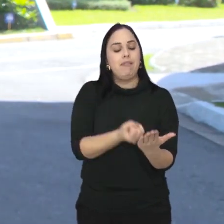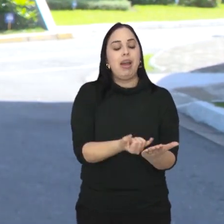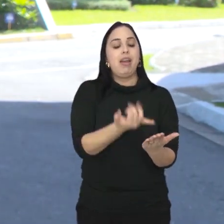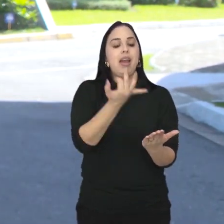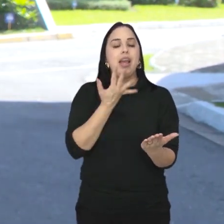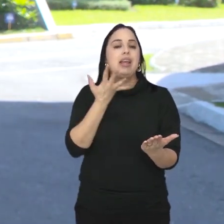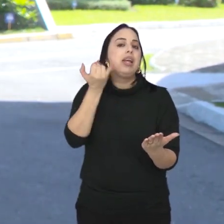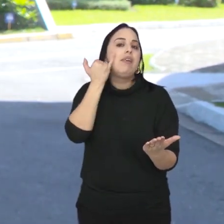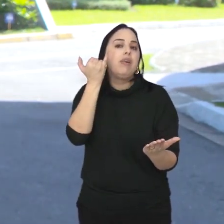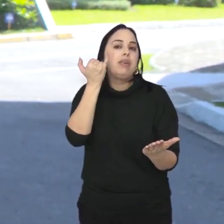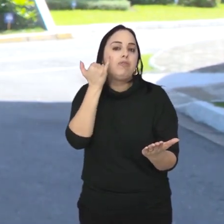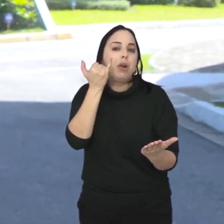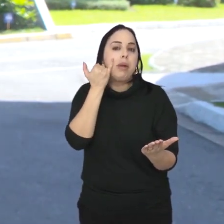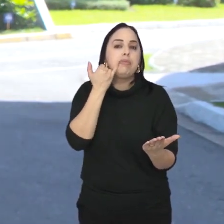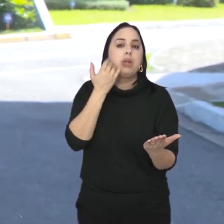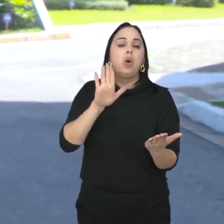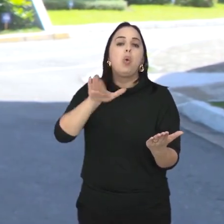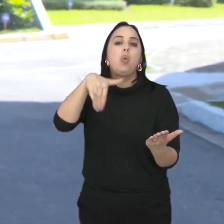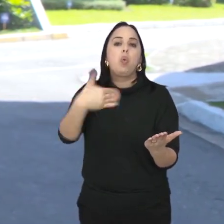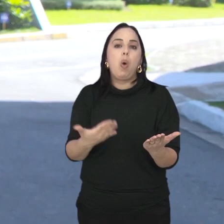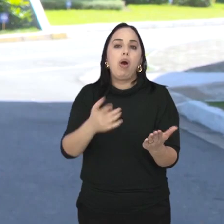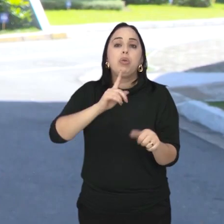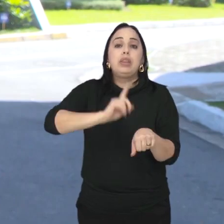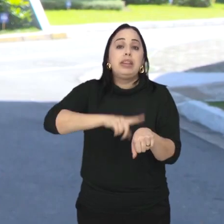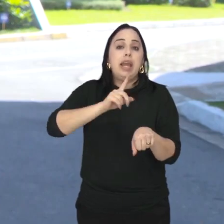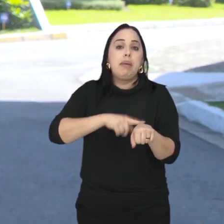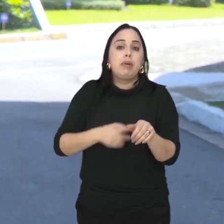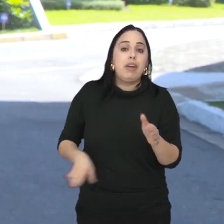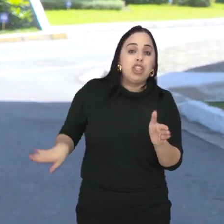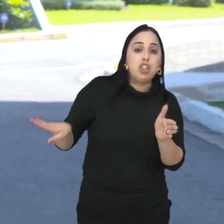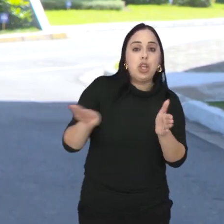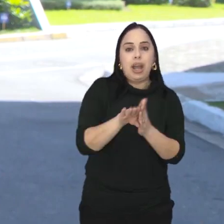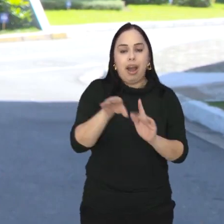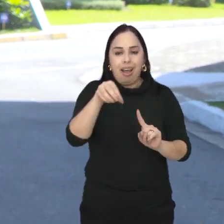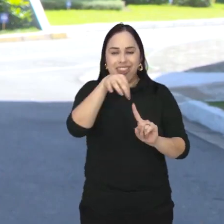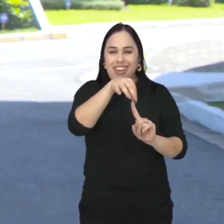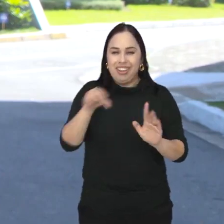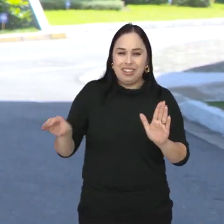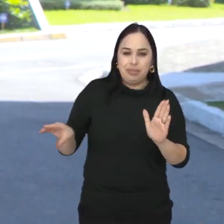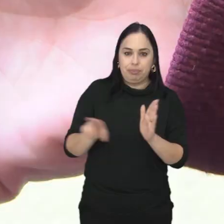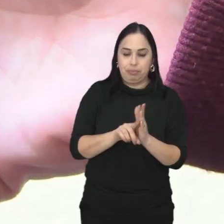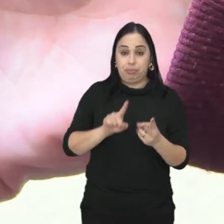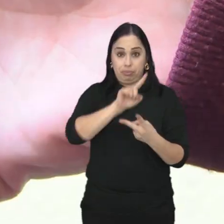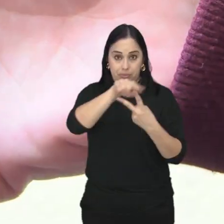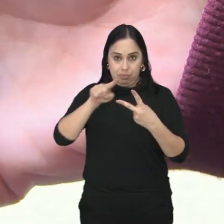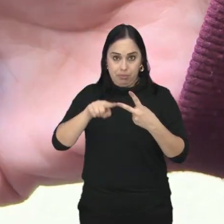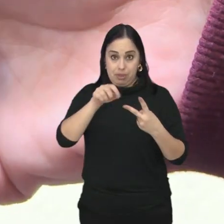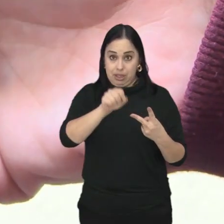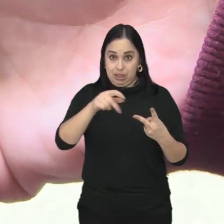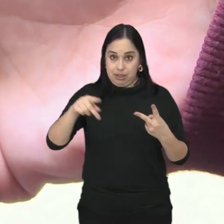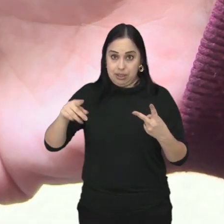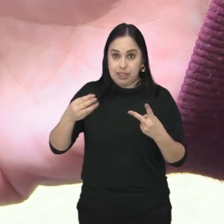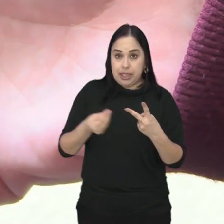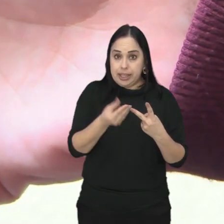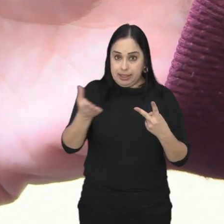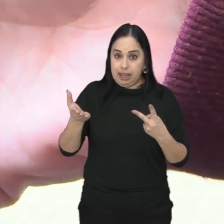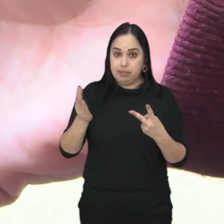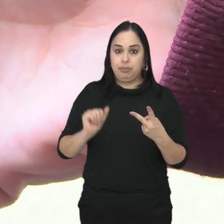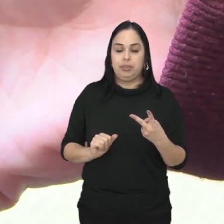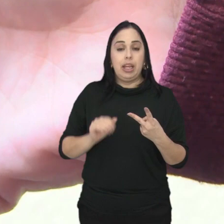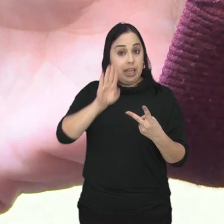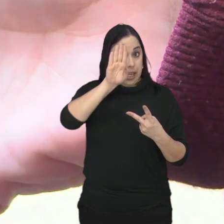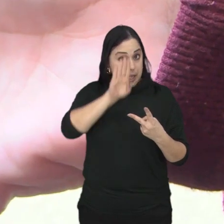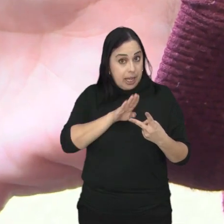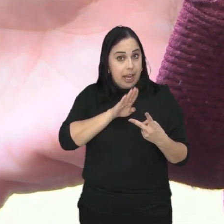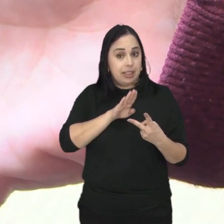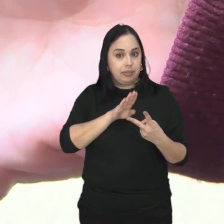vai informar em quanto tempo, em tempo real, o ônibus estará chegando no ponto de ônibus. São 2 aplicativos que oferecem o